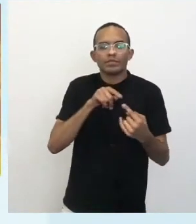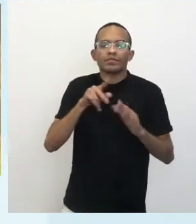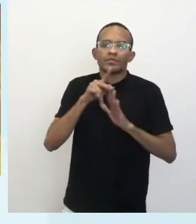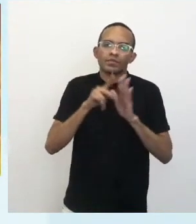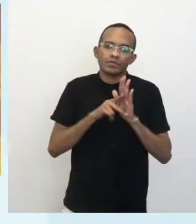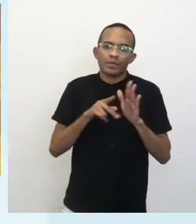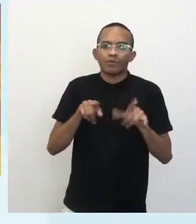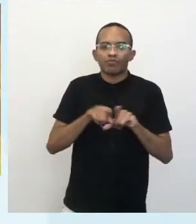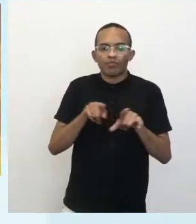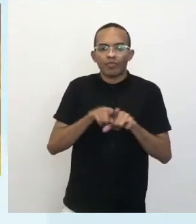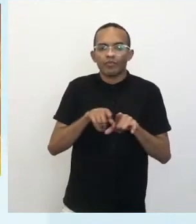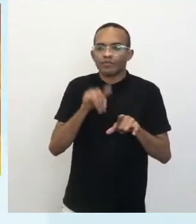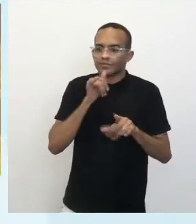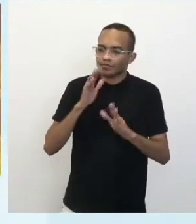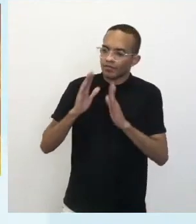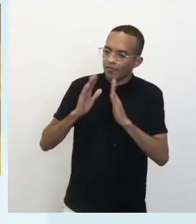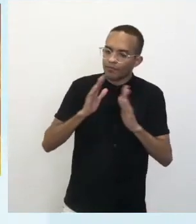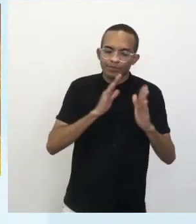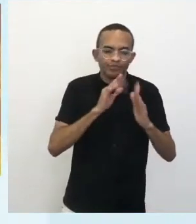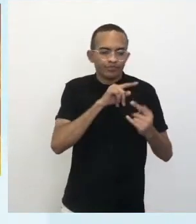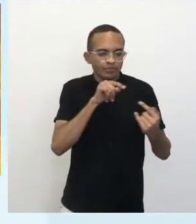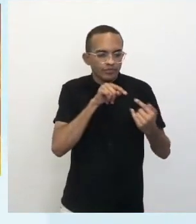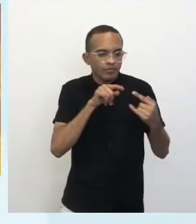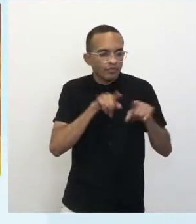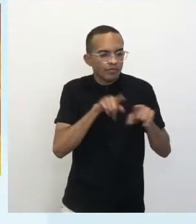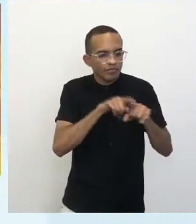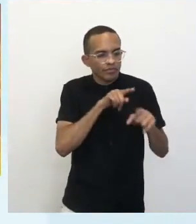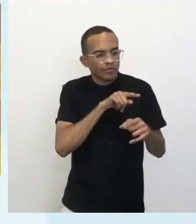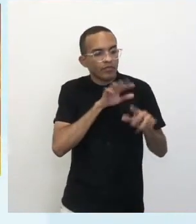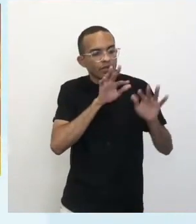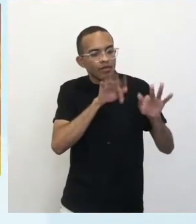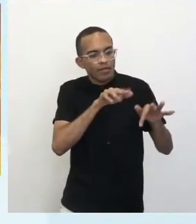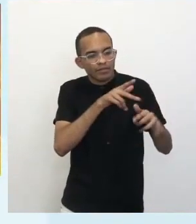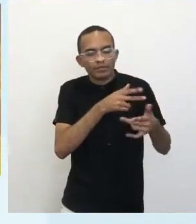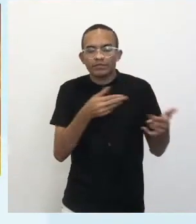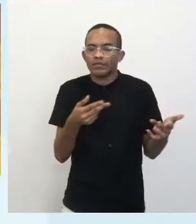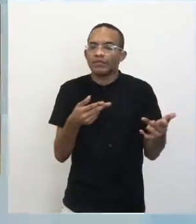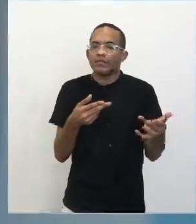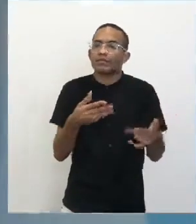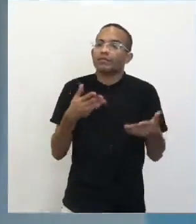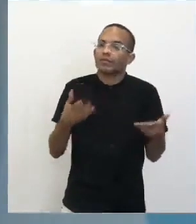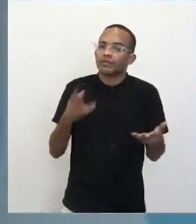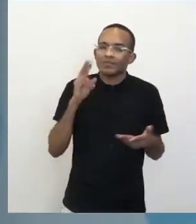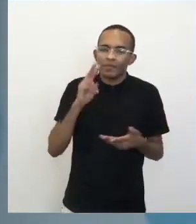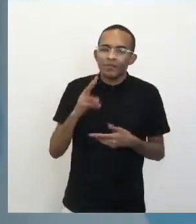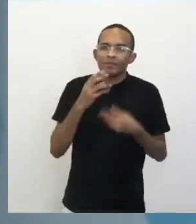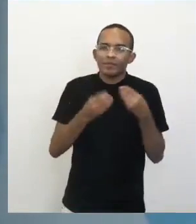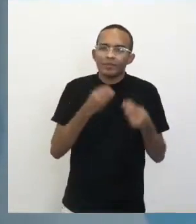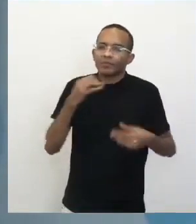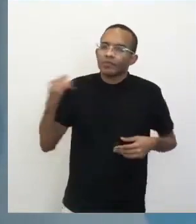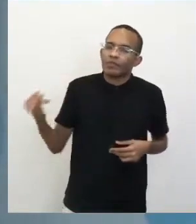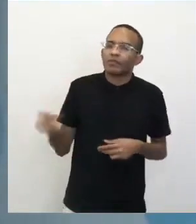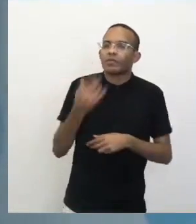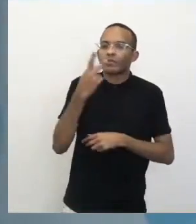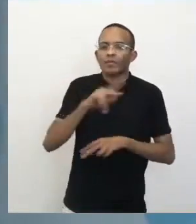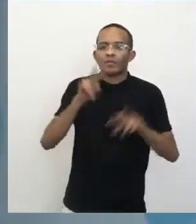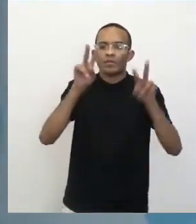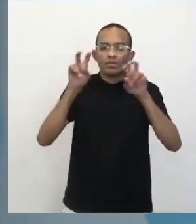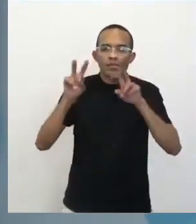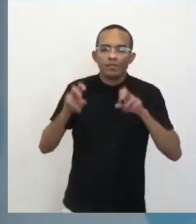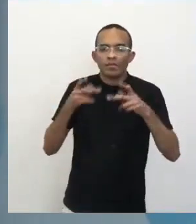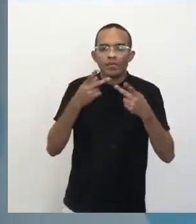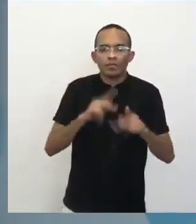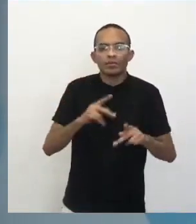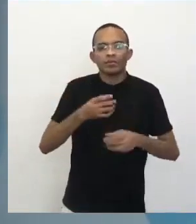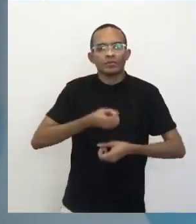né? Ordena as etapas e visa a consecução de objetivos firmados. Ou seja, tá vendo, gente, como é importante essa questão